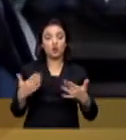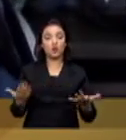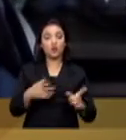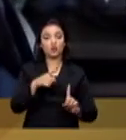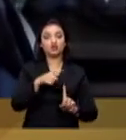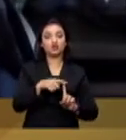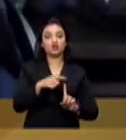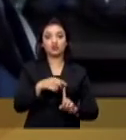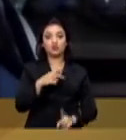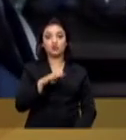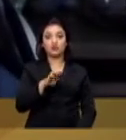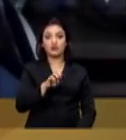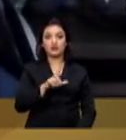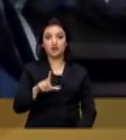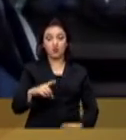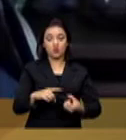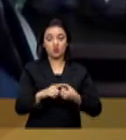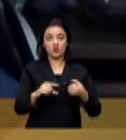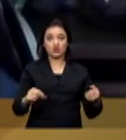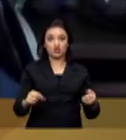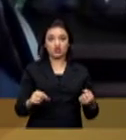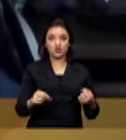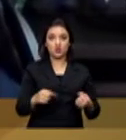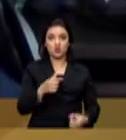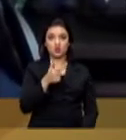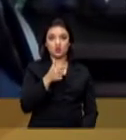está aqui em discussão, o artigo